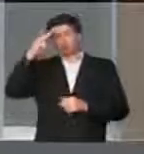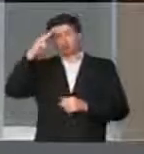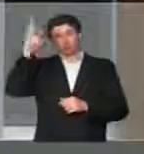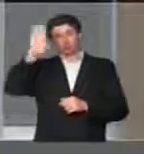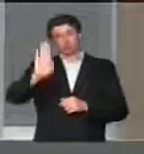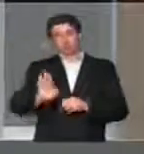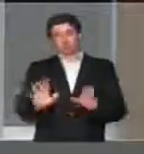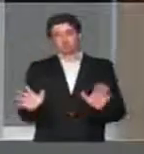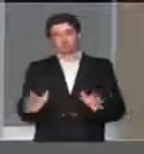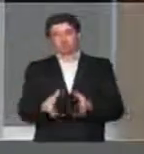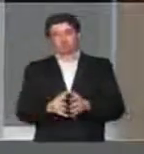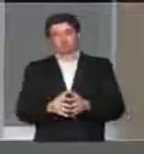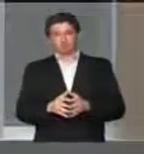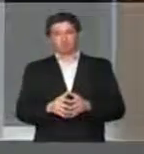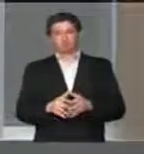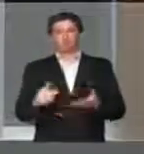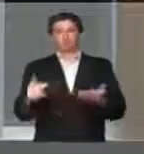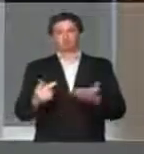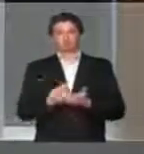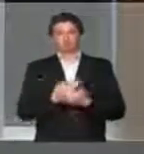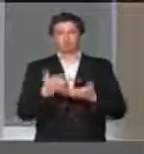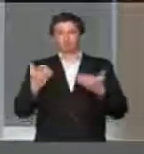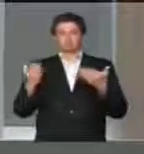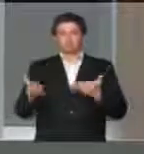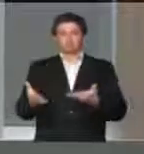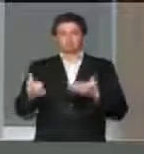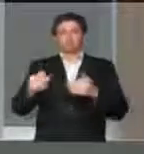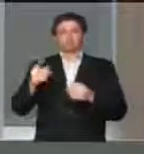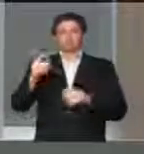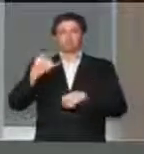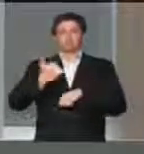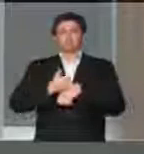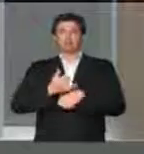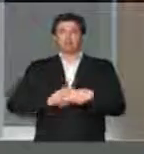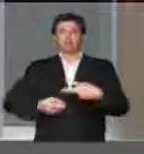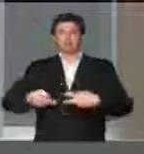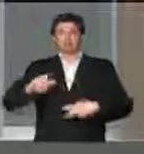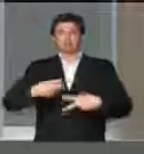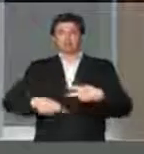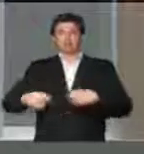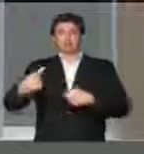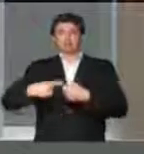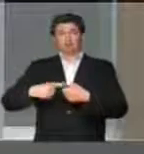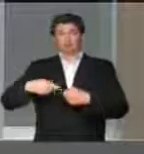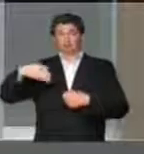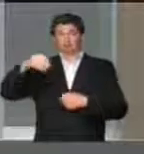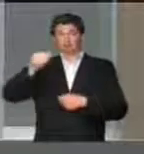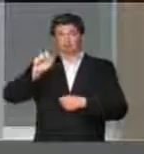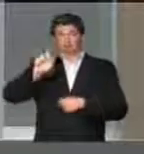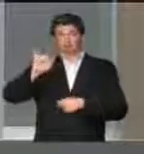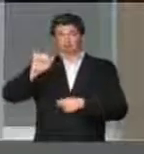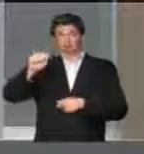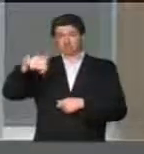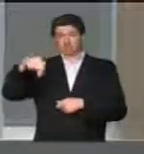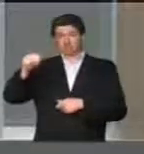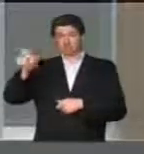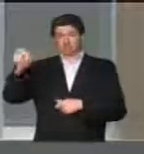Brasil, que é o desastre da mineração na cidade de Mariana.